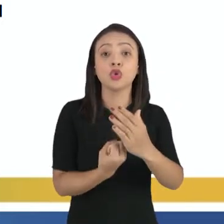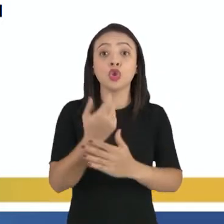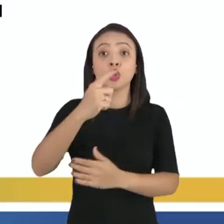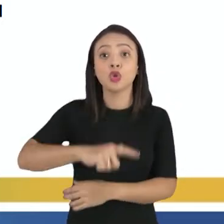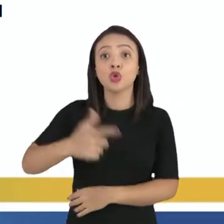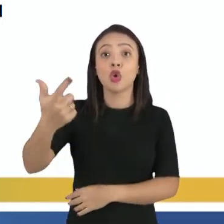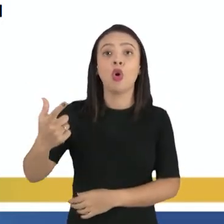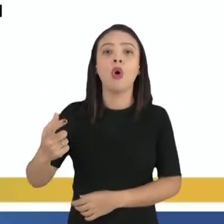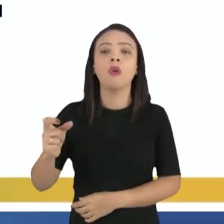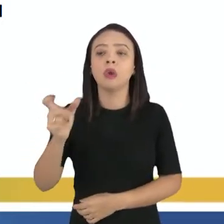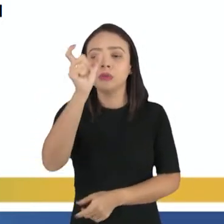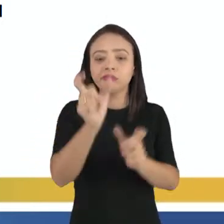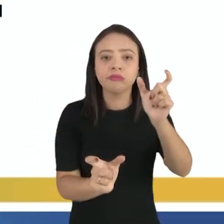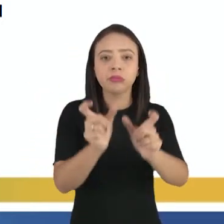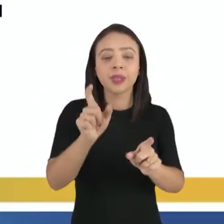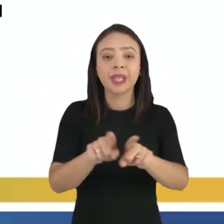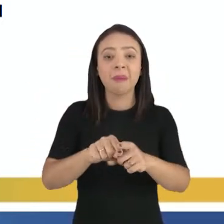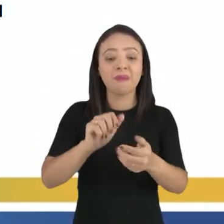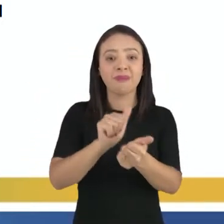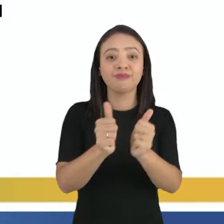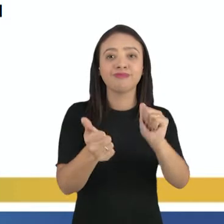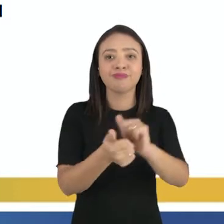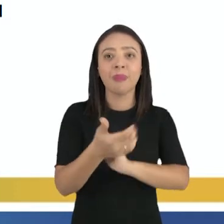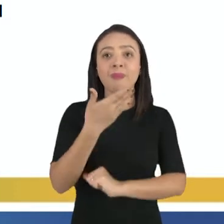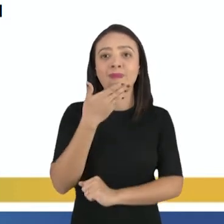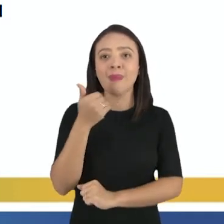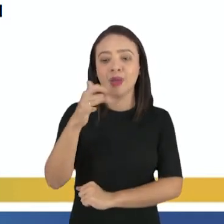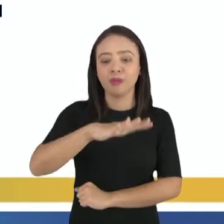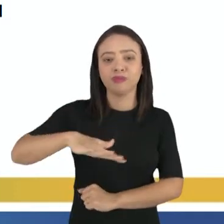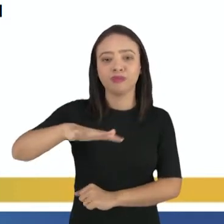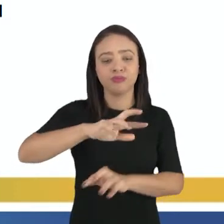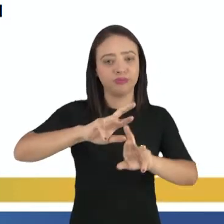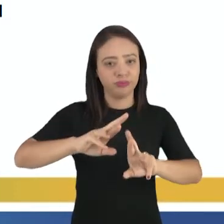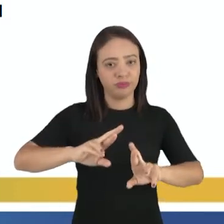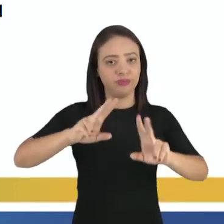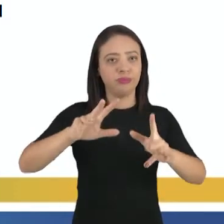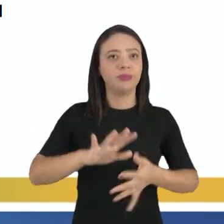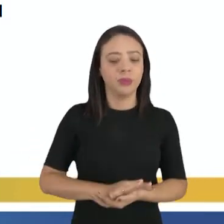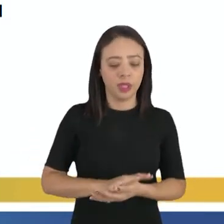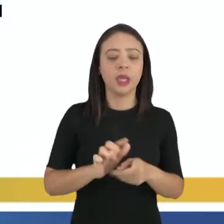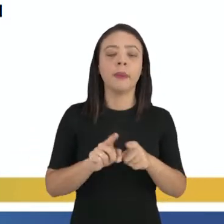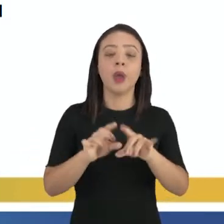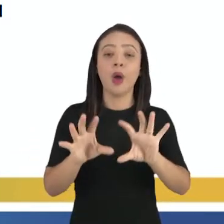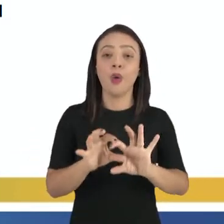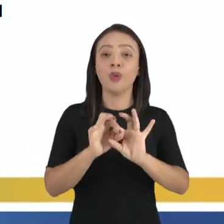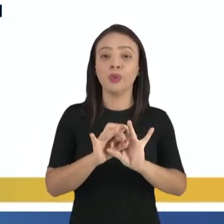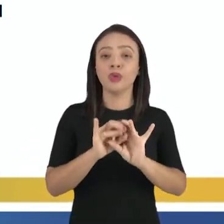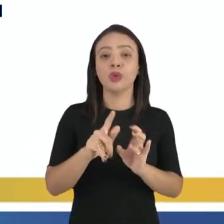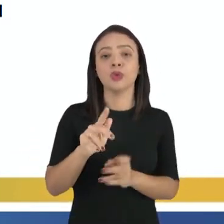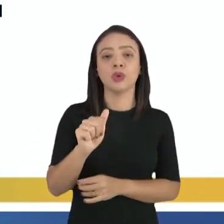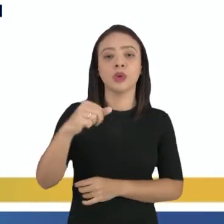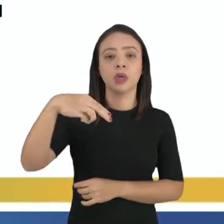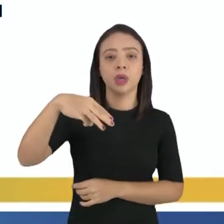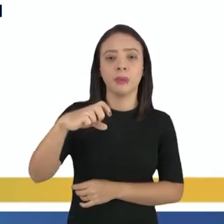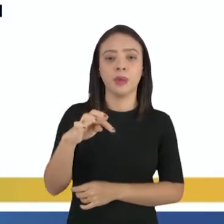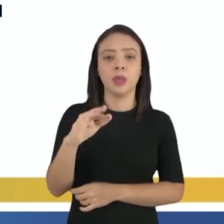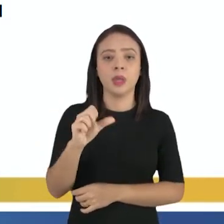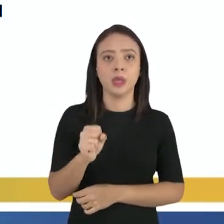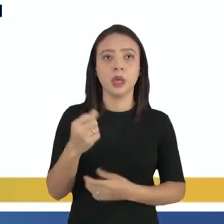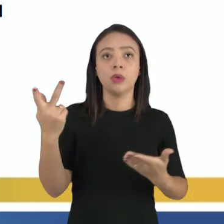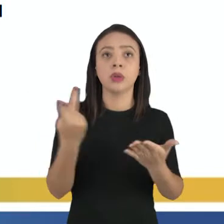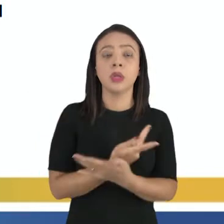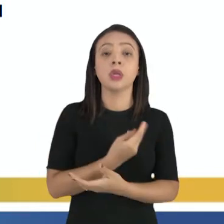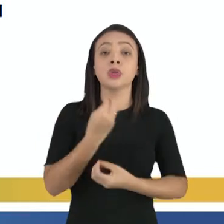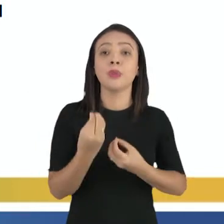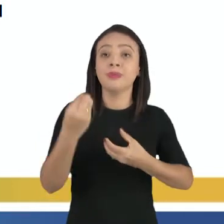adaptáveis aos ambientes, aos diversos ambientes. A união dos gametas através da fecundação cruzada, ela pode acontecer de